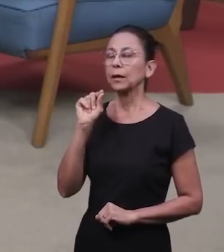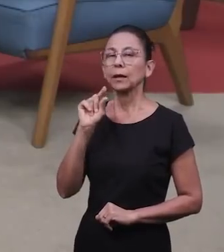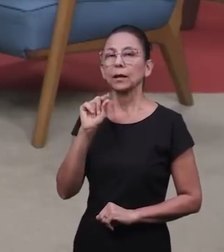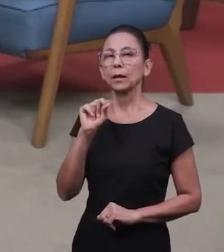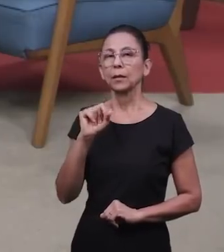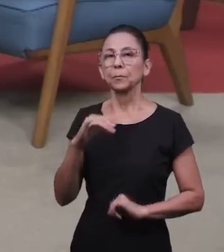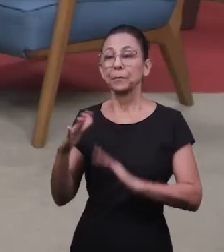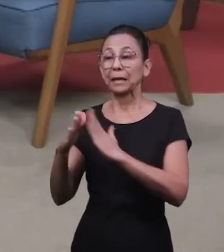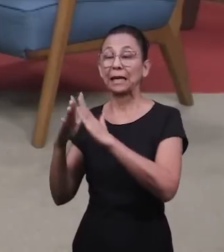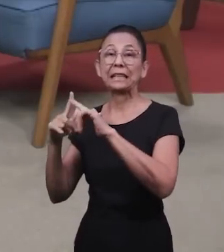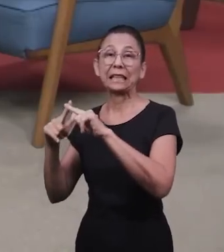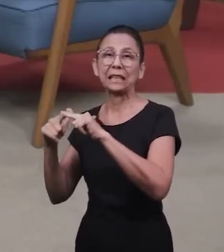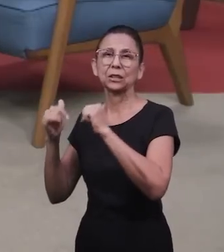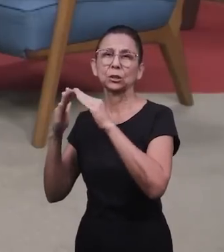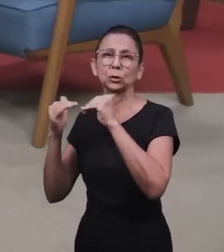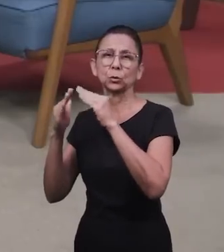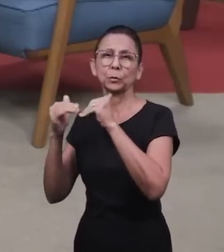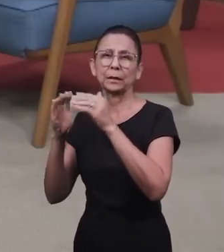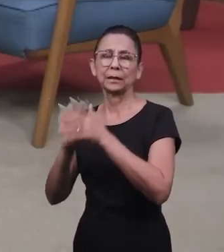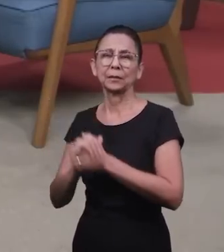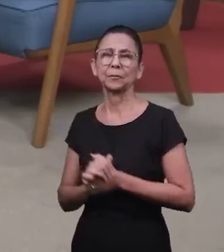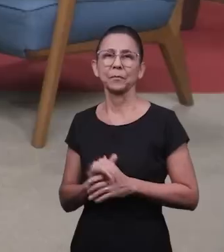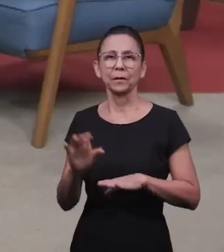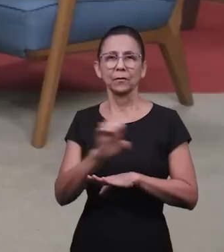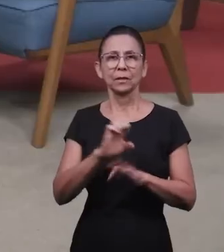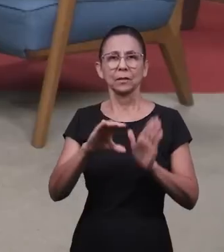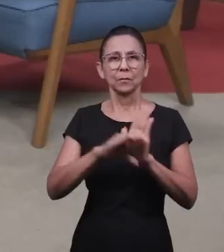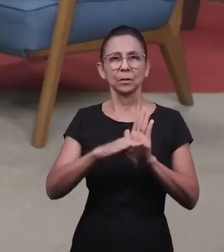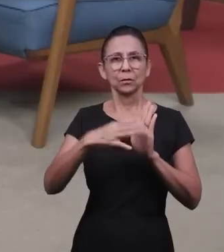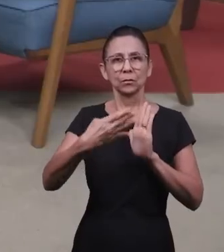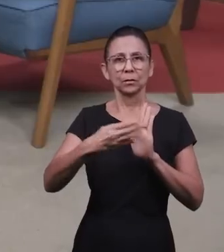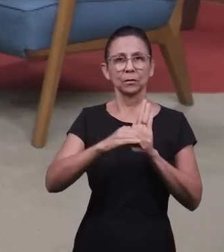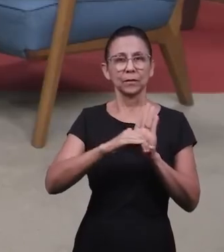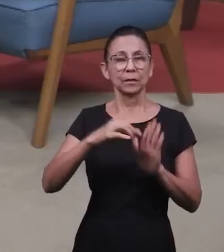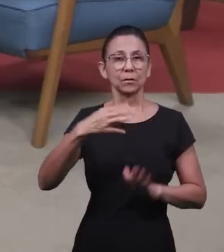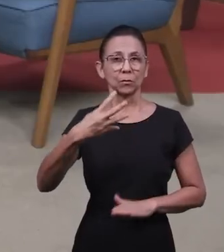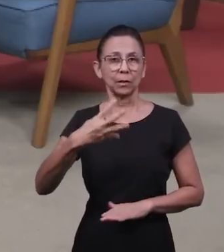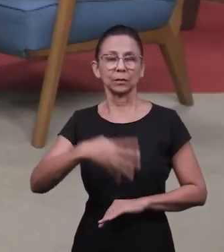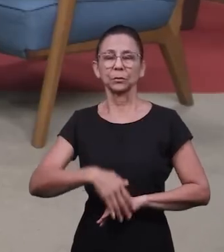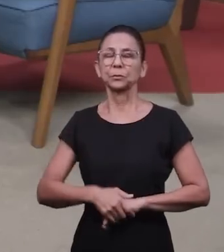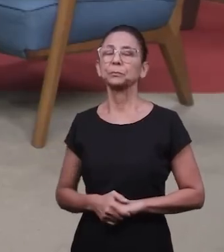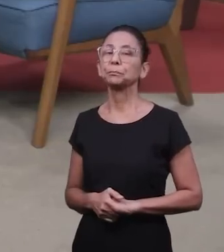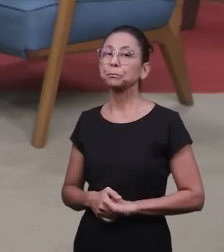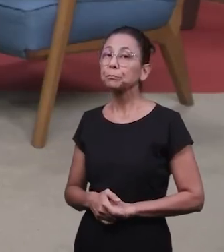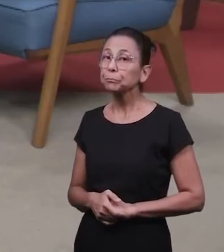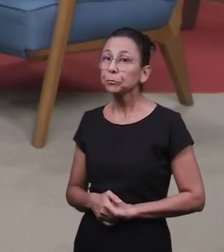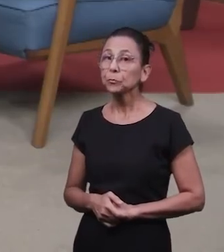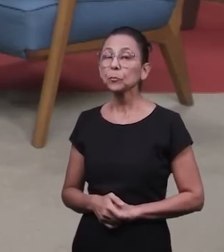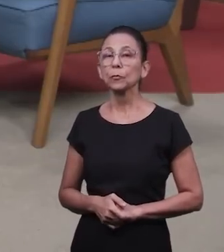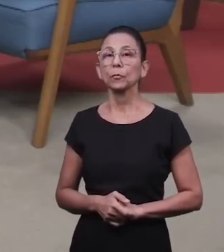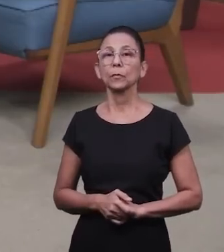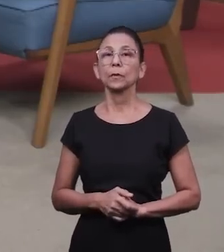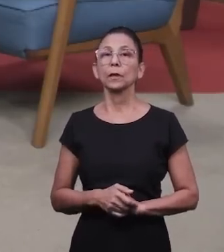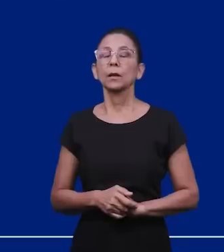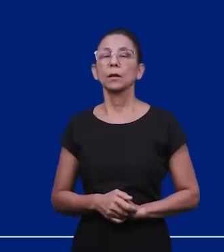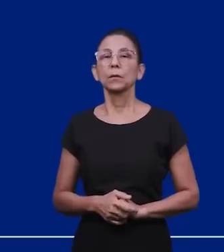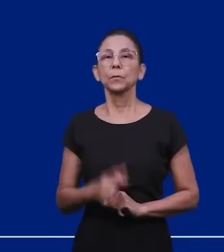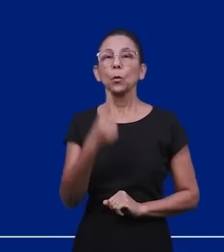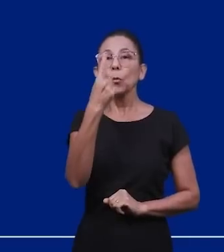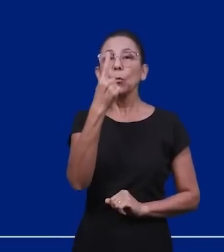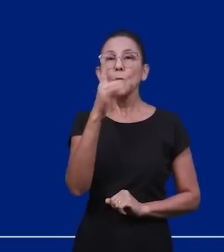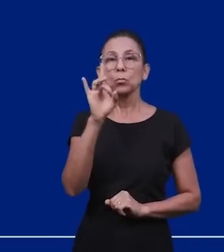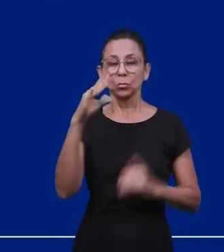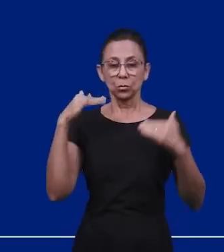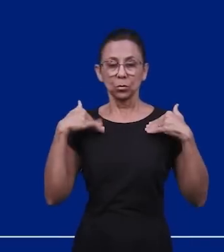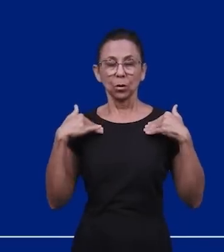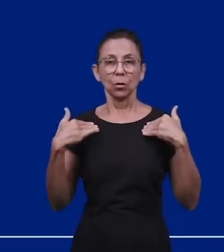a essa súplica feita pela igreja. Efésios capítulo 4, verso 4, a Bíblia diz o seguinte: há um só corpo